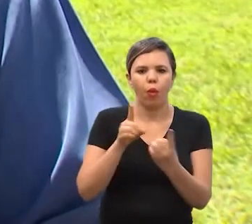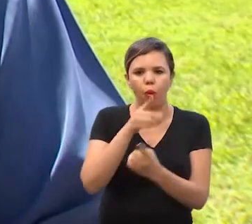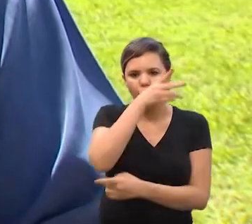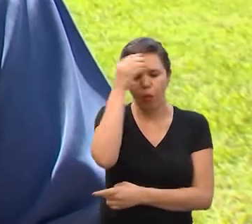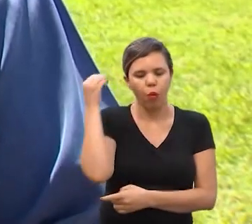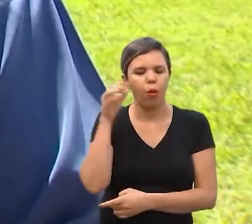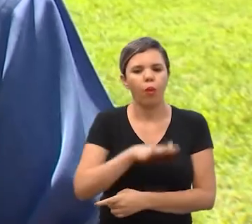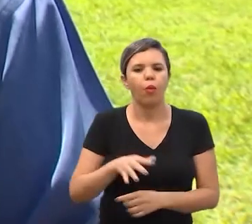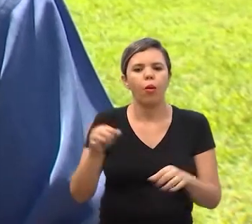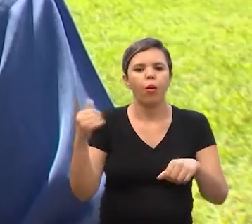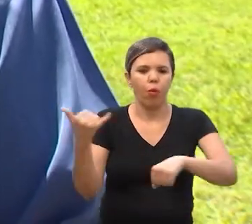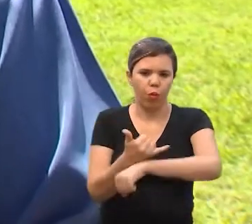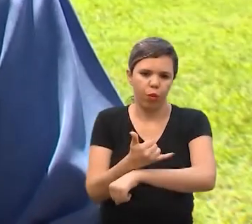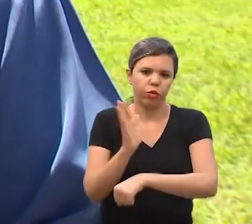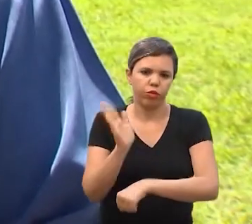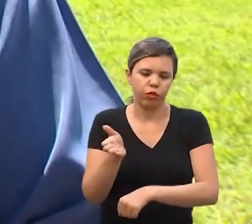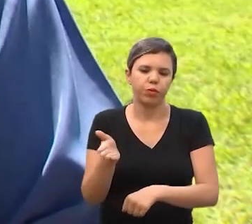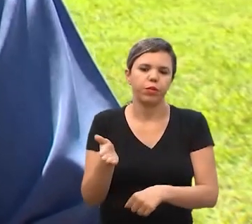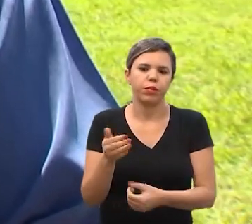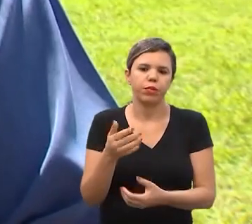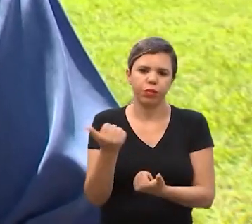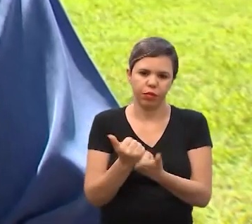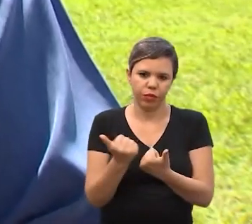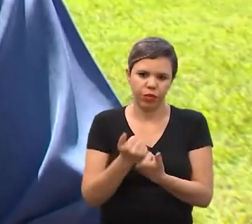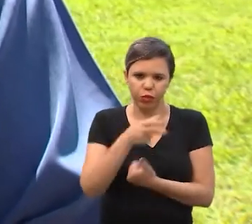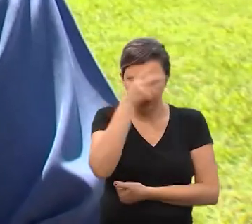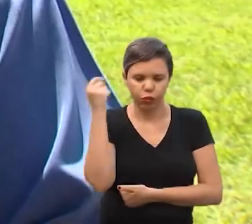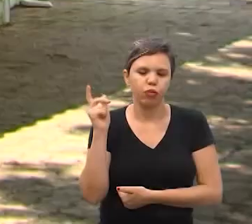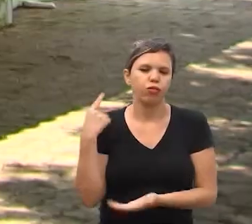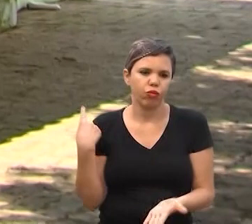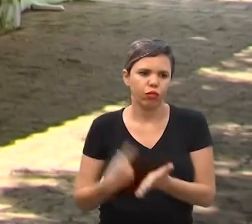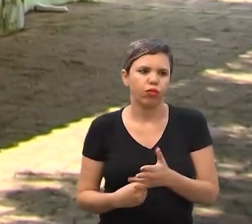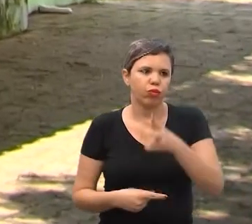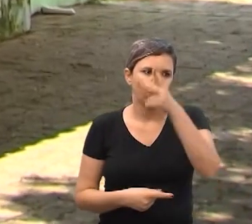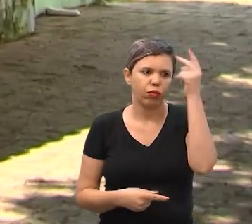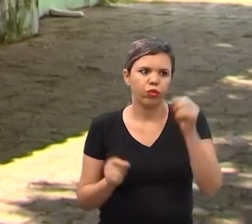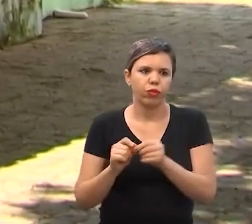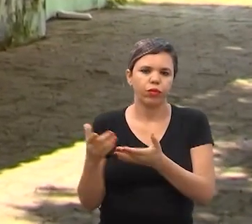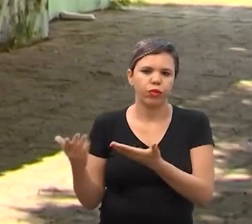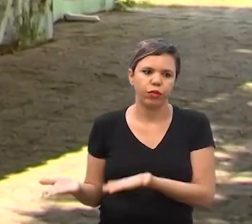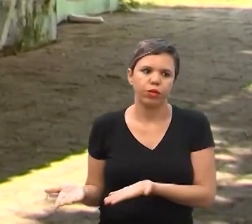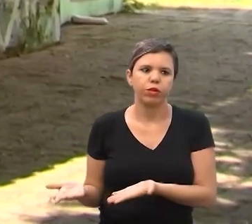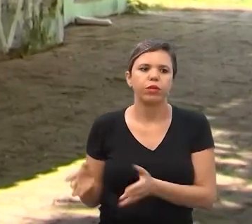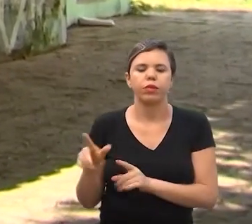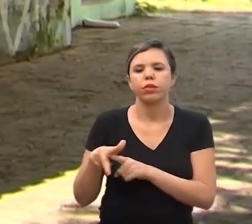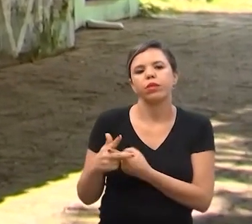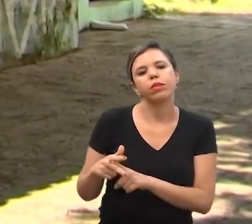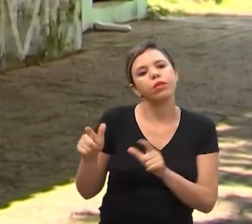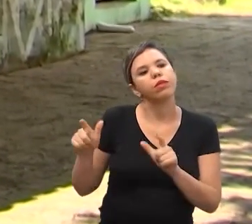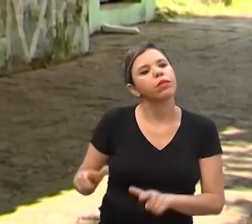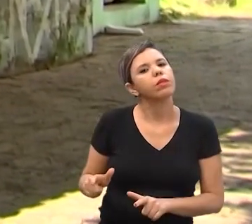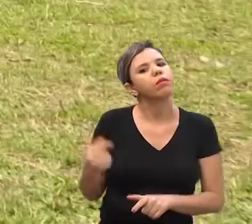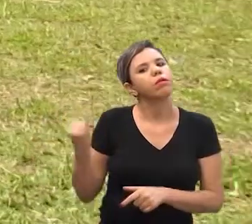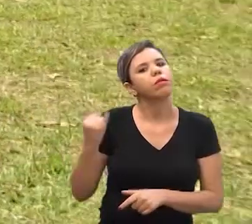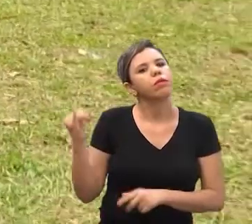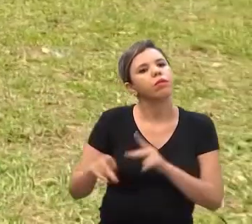Públicos, o secretário de Infraestrutura e também o vice-prefeito. Então, tem um compromisso do prefeito de fazer a manutenção desse espaço, que é